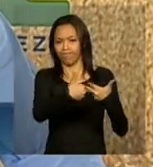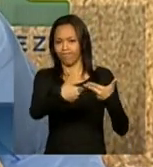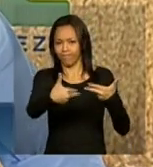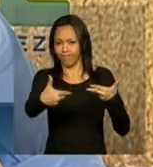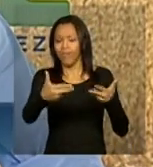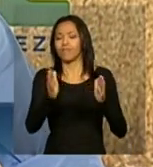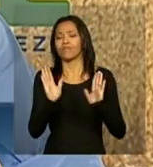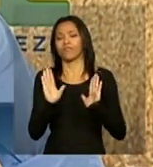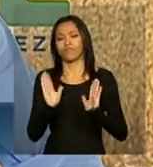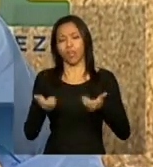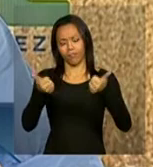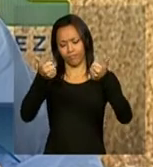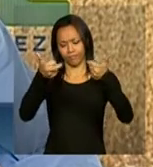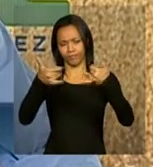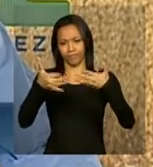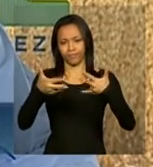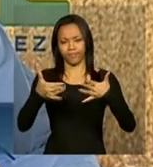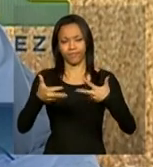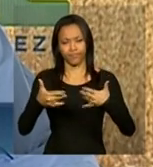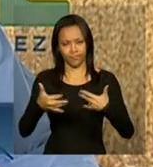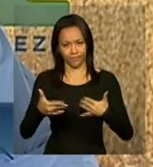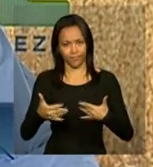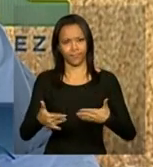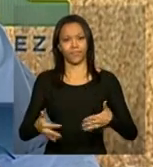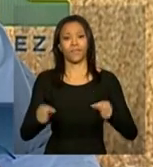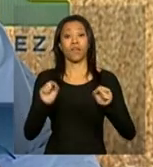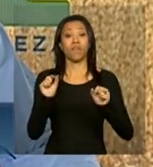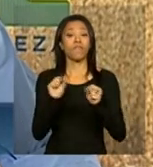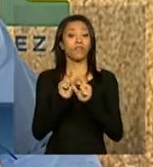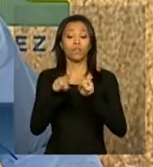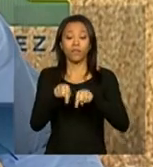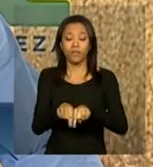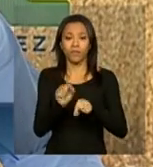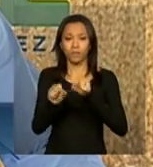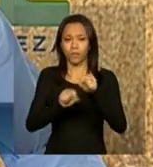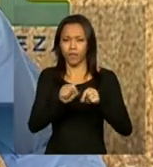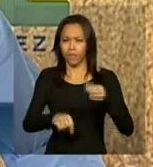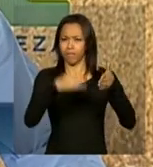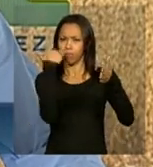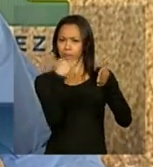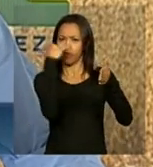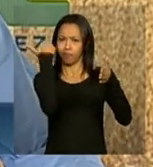fez um relato, elencou aqui